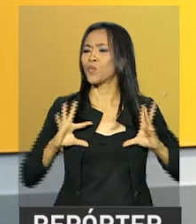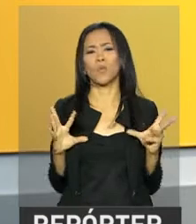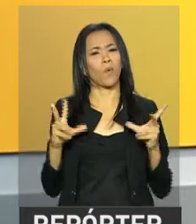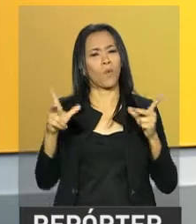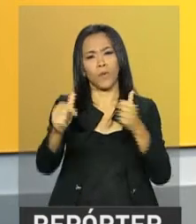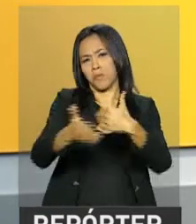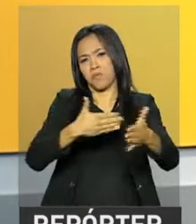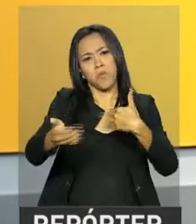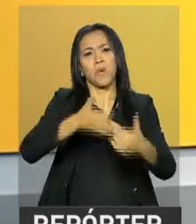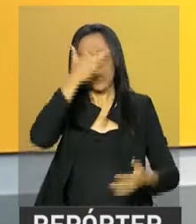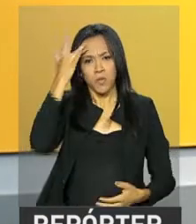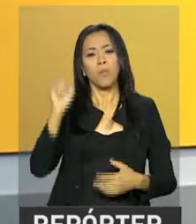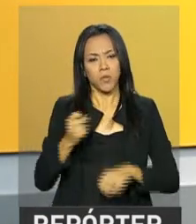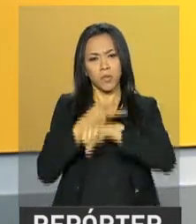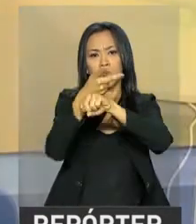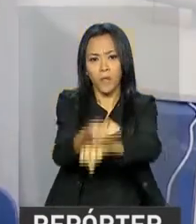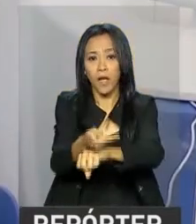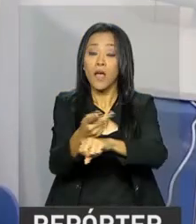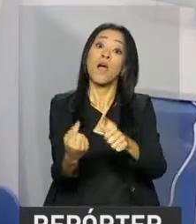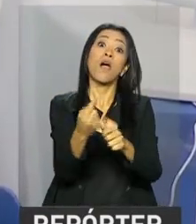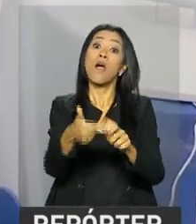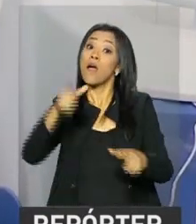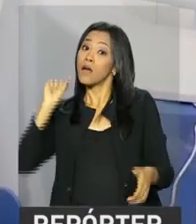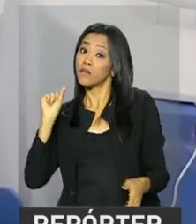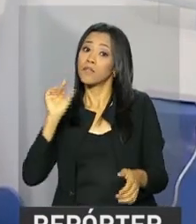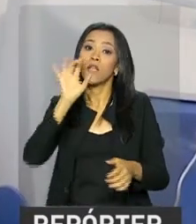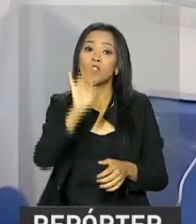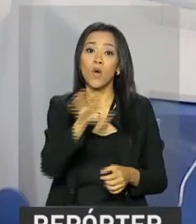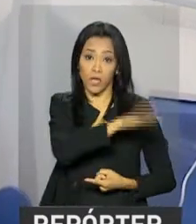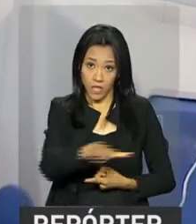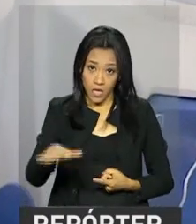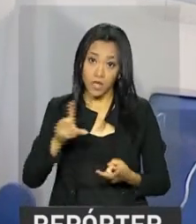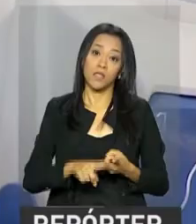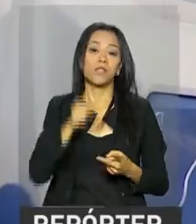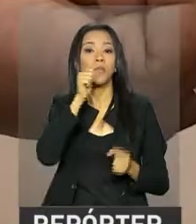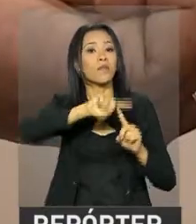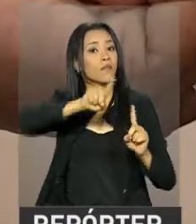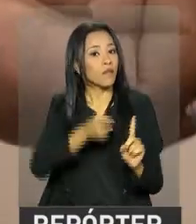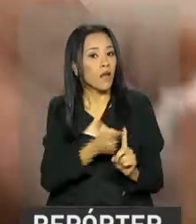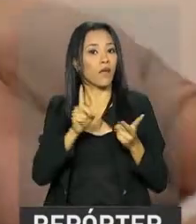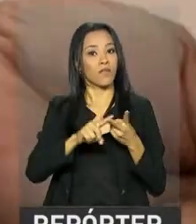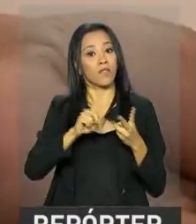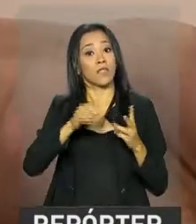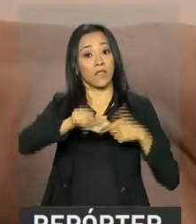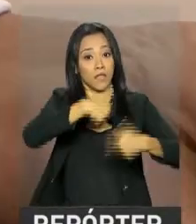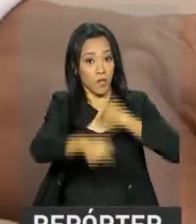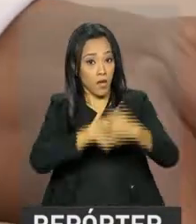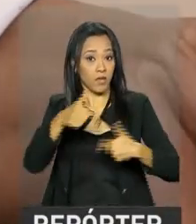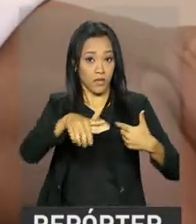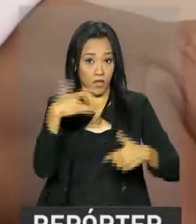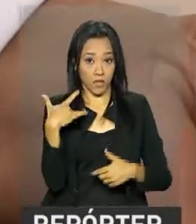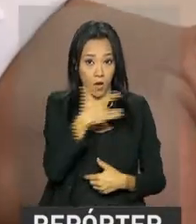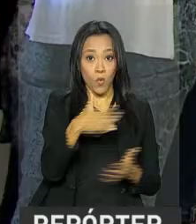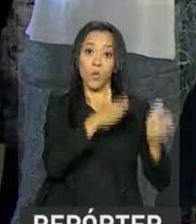a população. Inicialmente, ela era apenas para crianças, gestantes, trabalhadores da saúde,